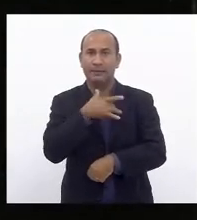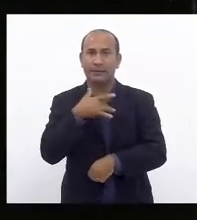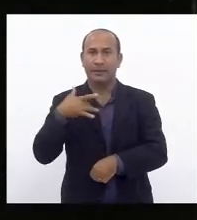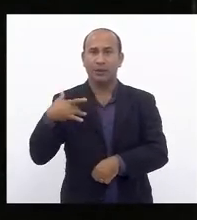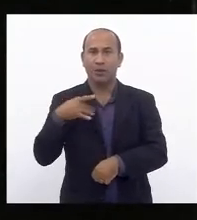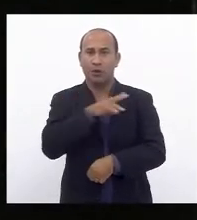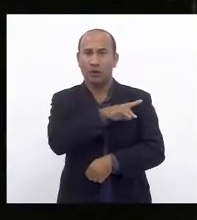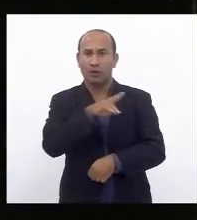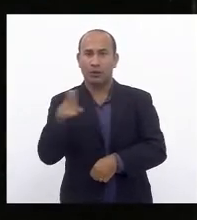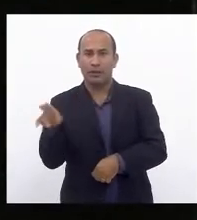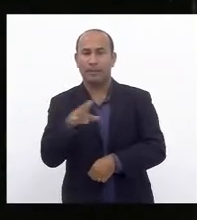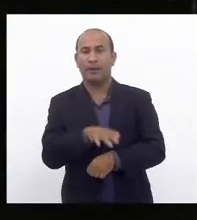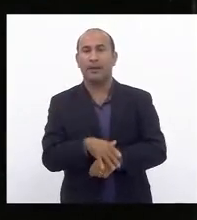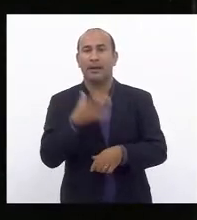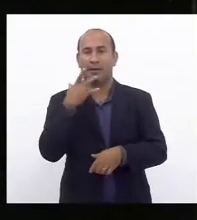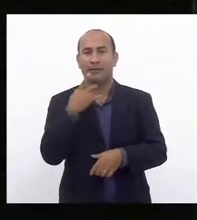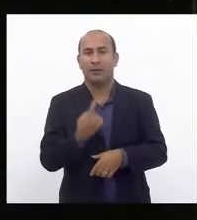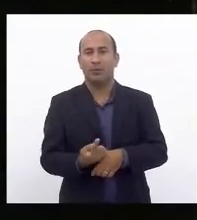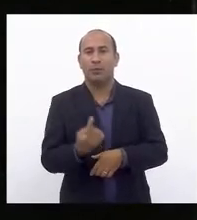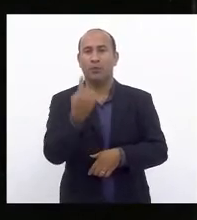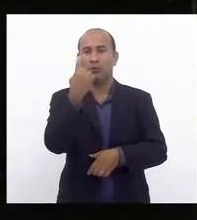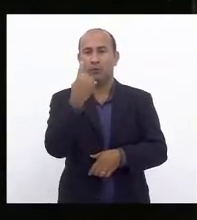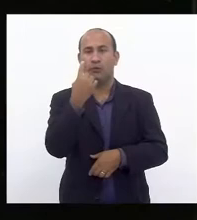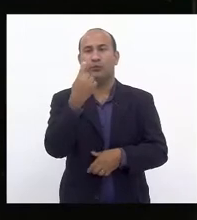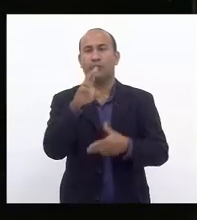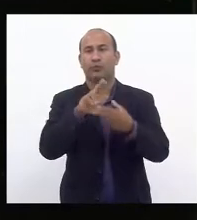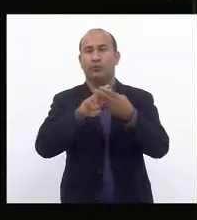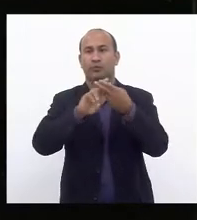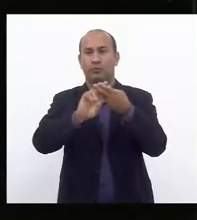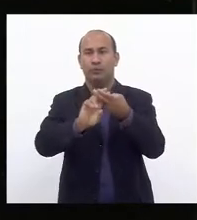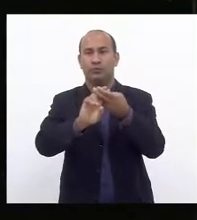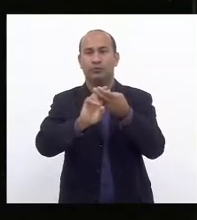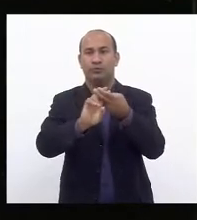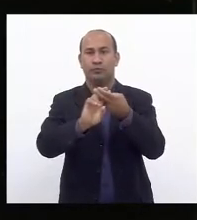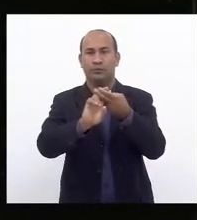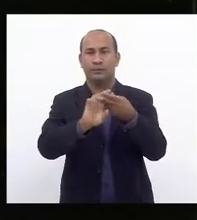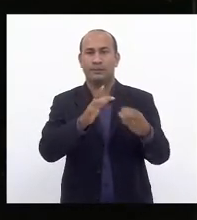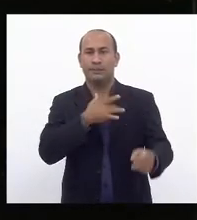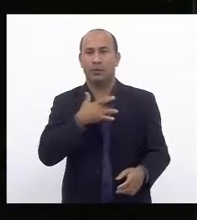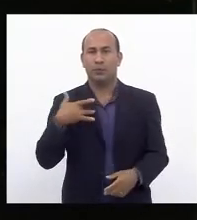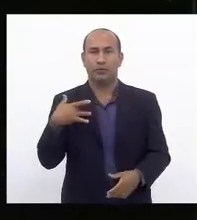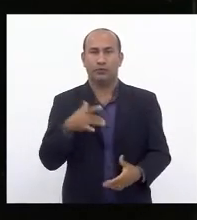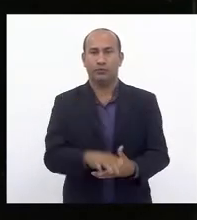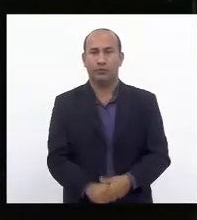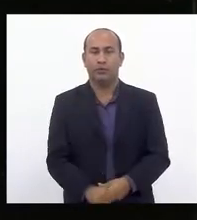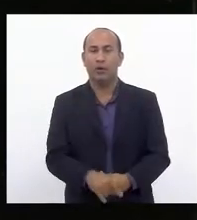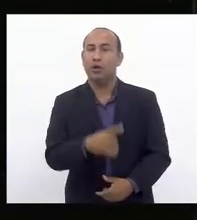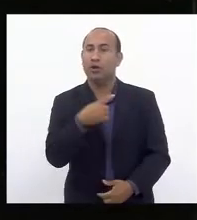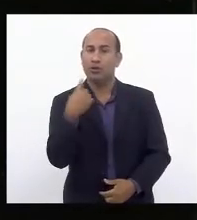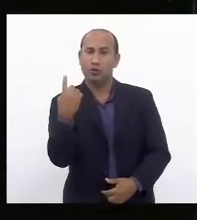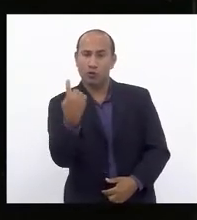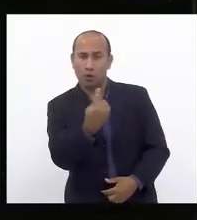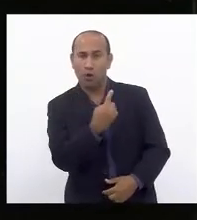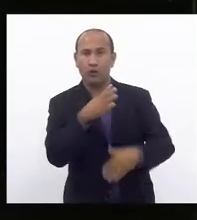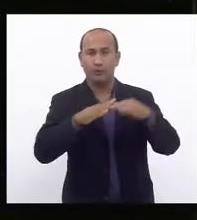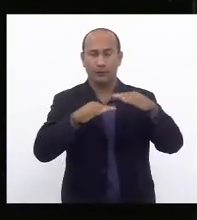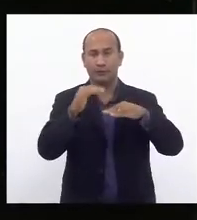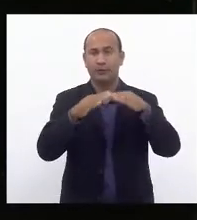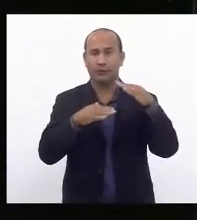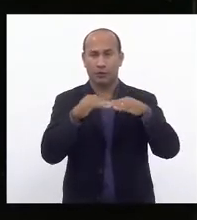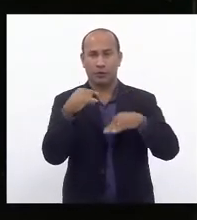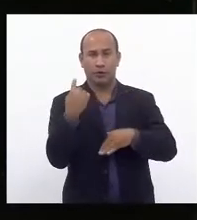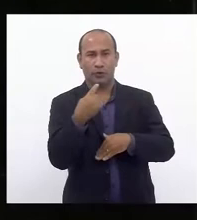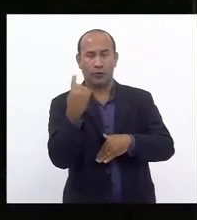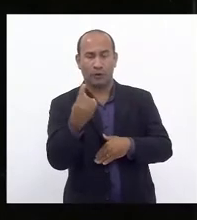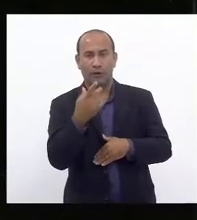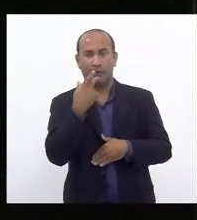chamado Sistema Único de Saúde. E nós, como servidoras que somos,